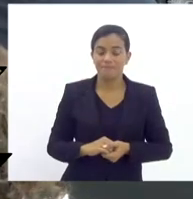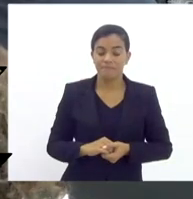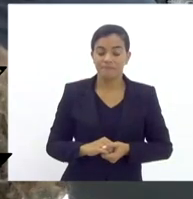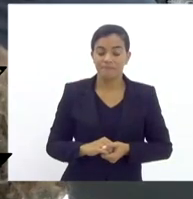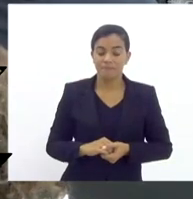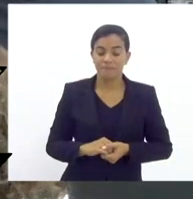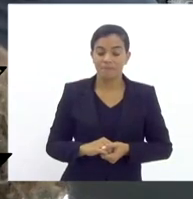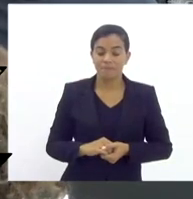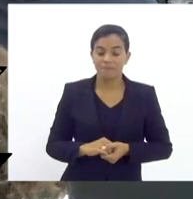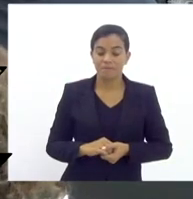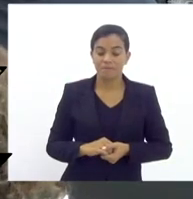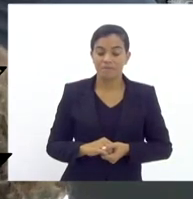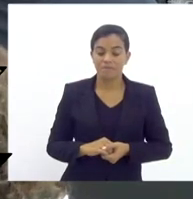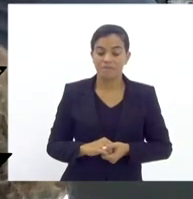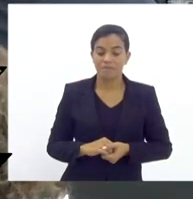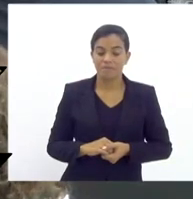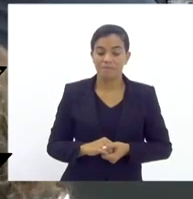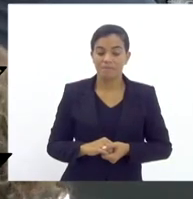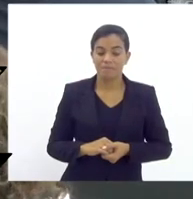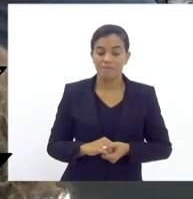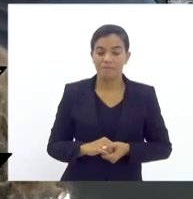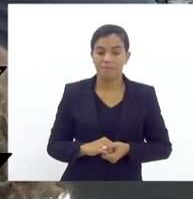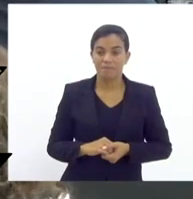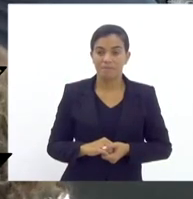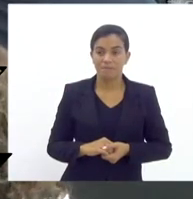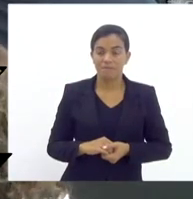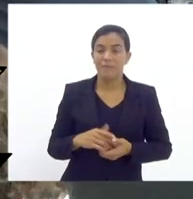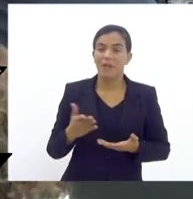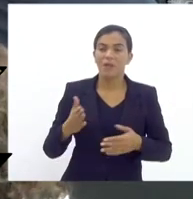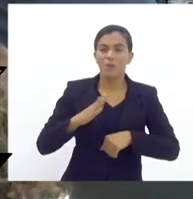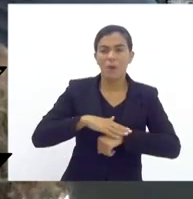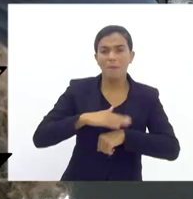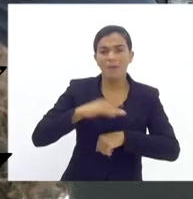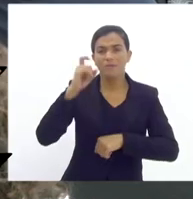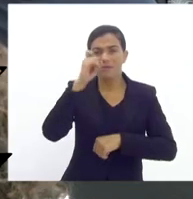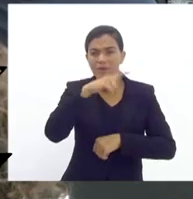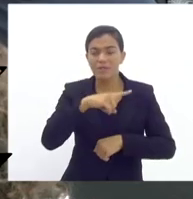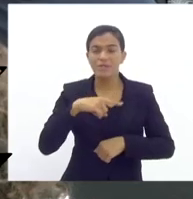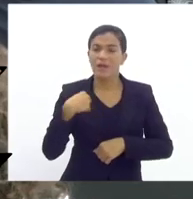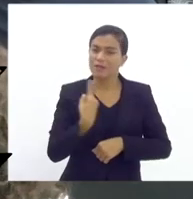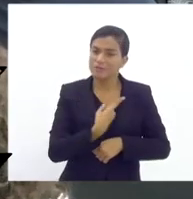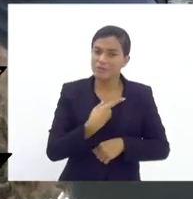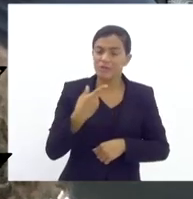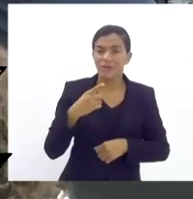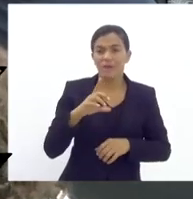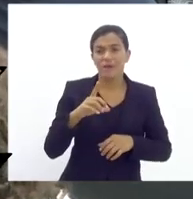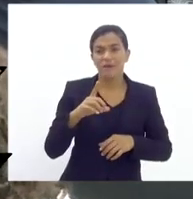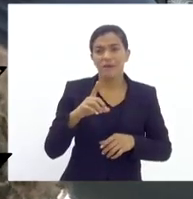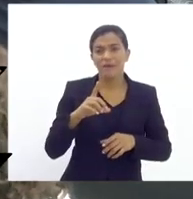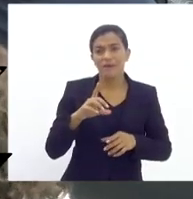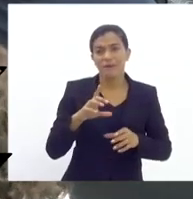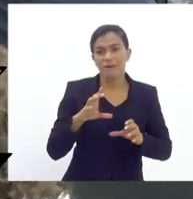mais tempo aqui esses cortes realmente estão difíceis mas a gripe